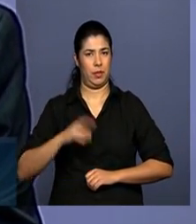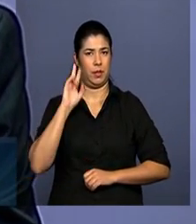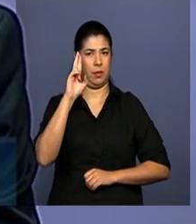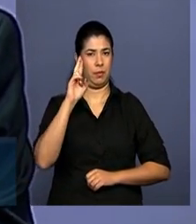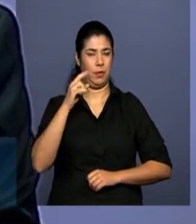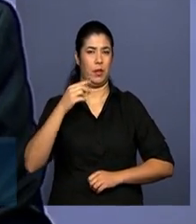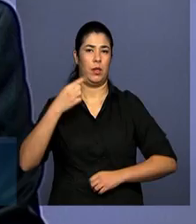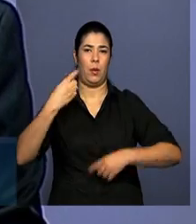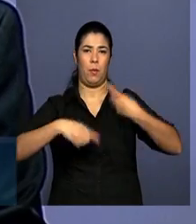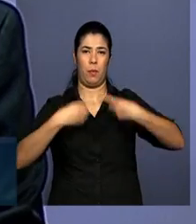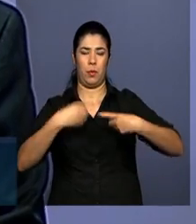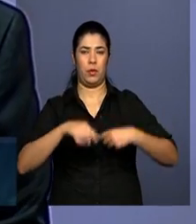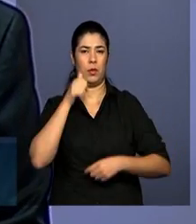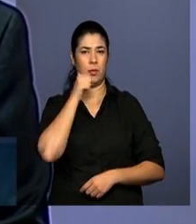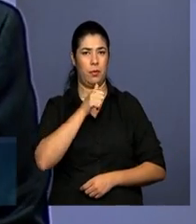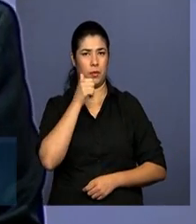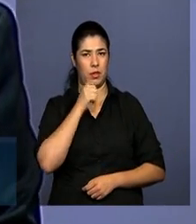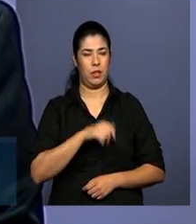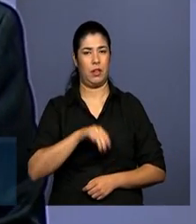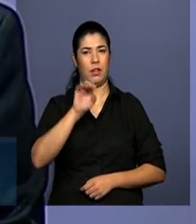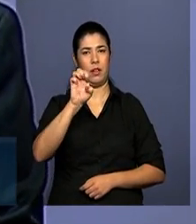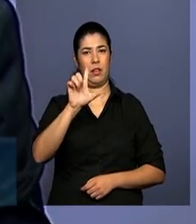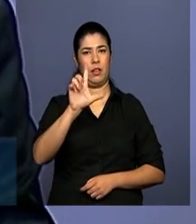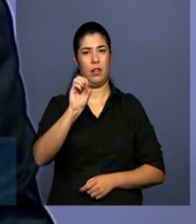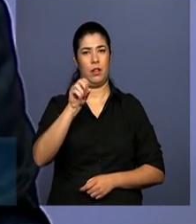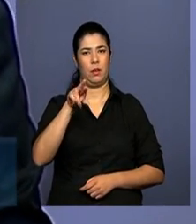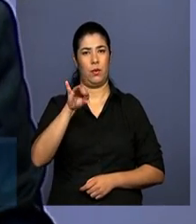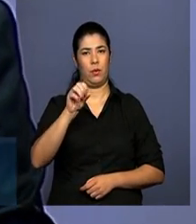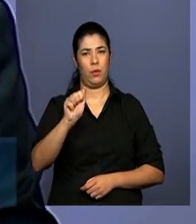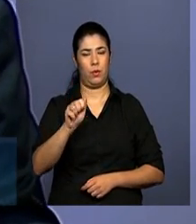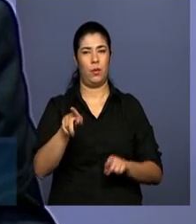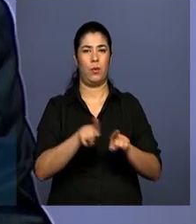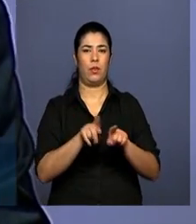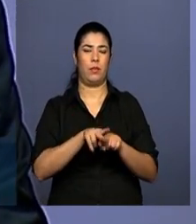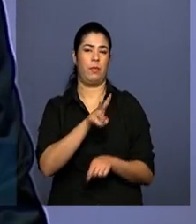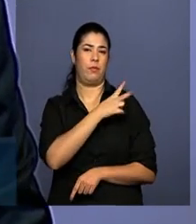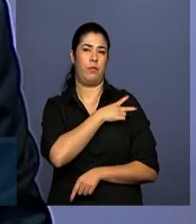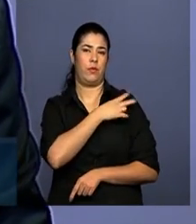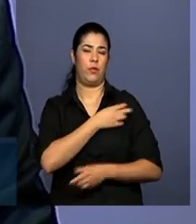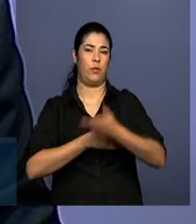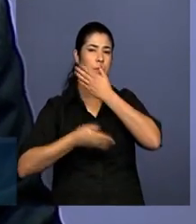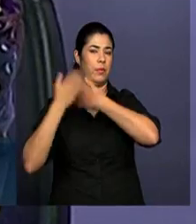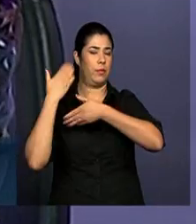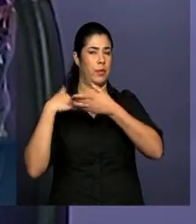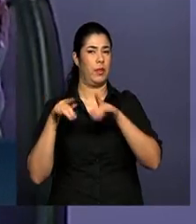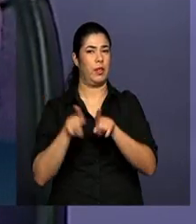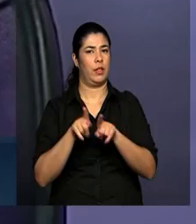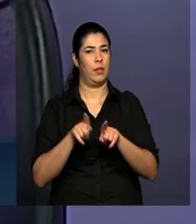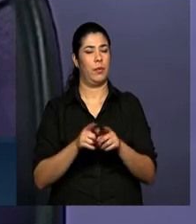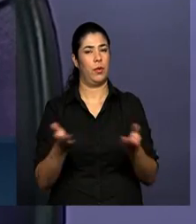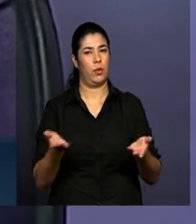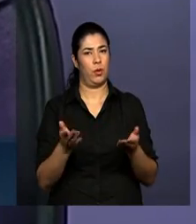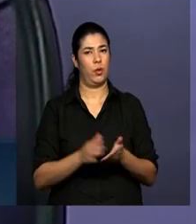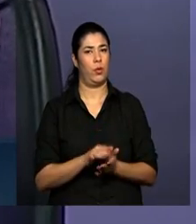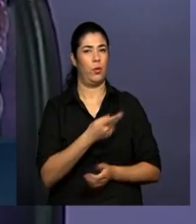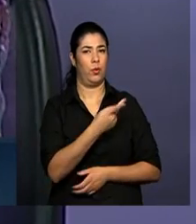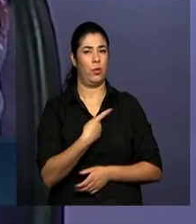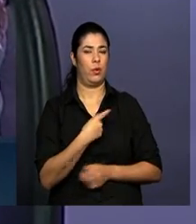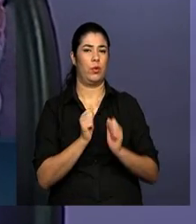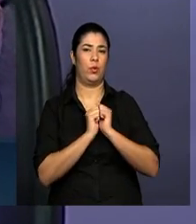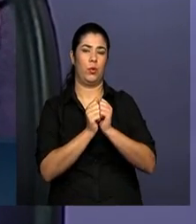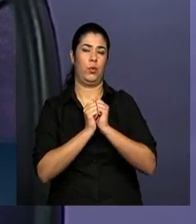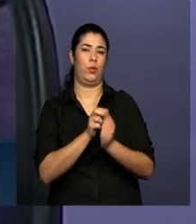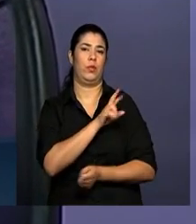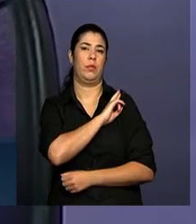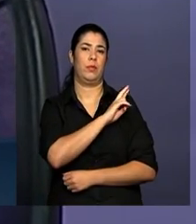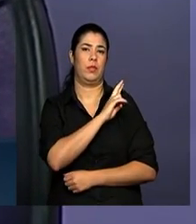Políticas para as Mulheres, Eleonora Minicucci, a minha chefa, em outras circunstâncias, né, mas que aqui divide a responsabilidade